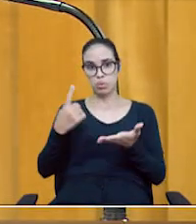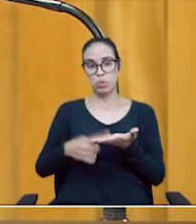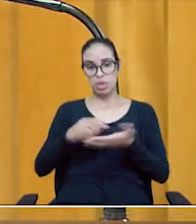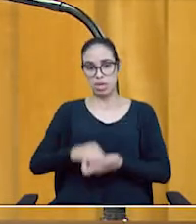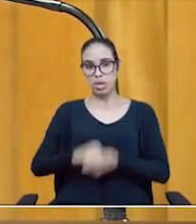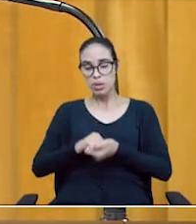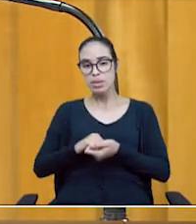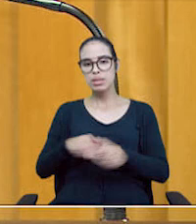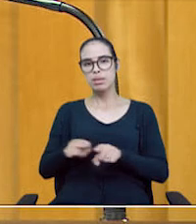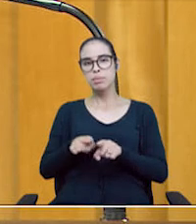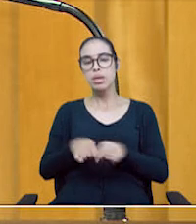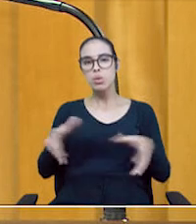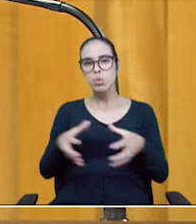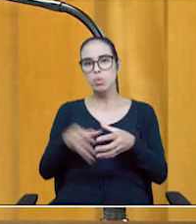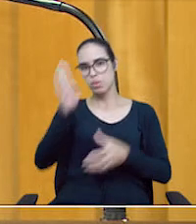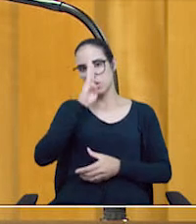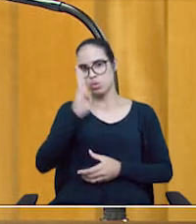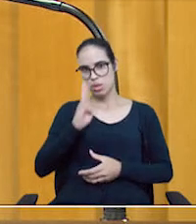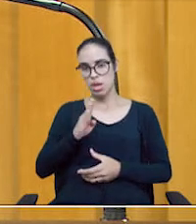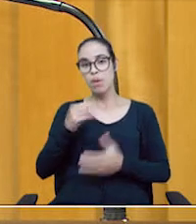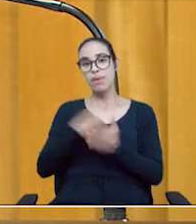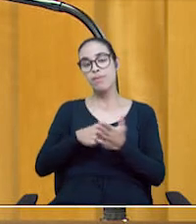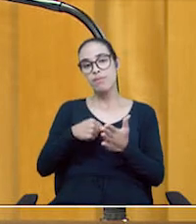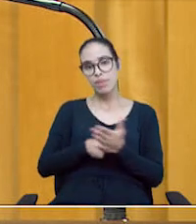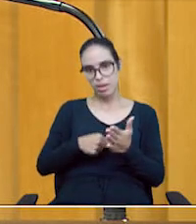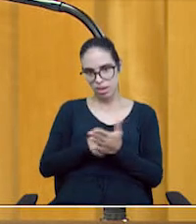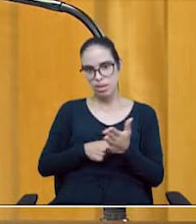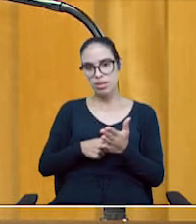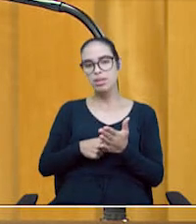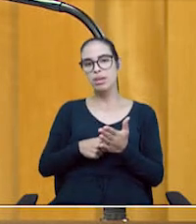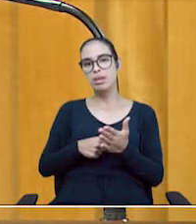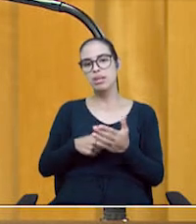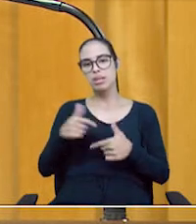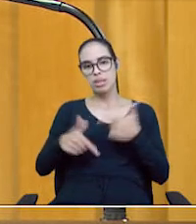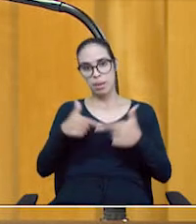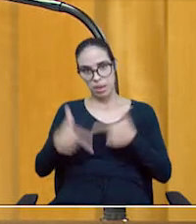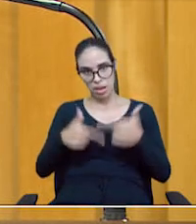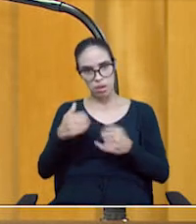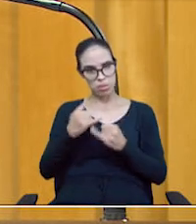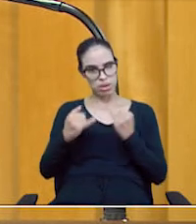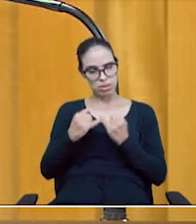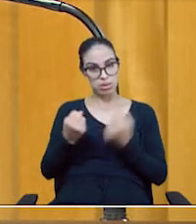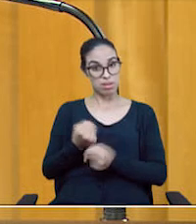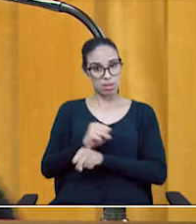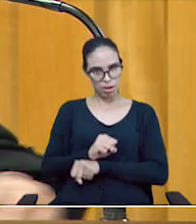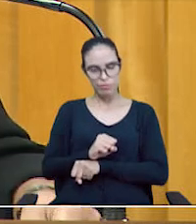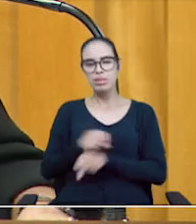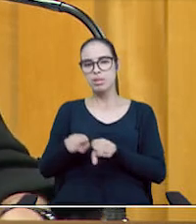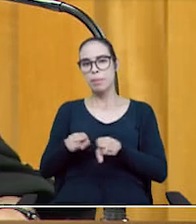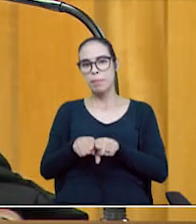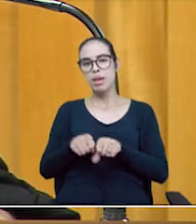Comitê Nacional Judicial de Enfrentamento à Exploração do Trabalho em Condição Análoga de Escravo e ao Tráfico de Pessoas.